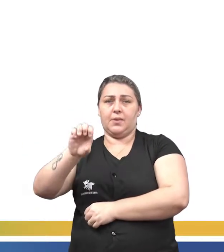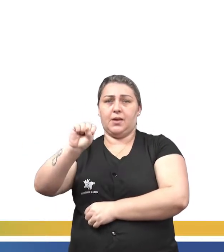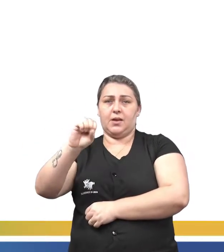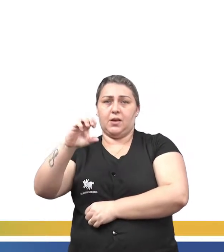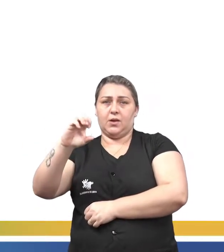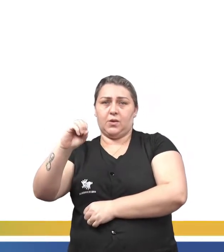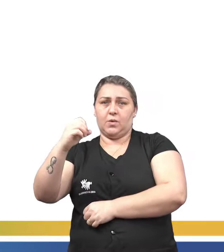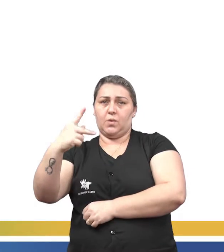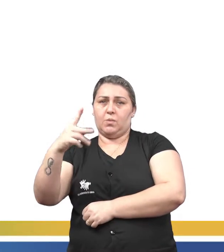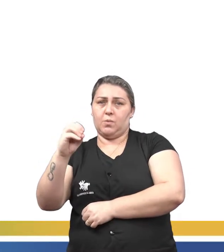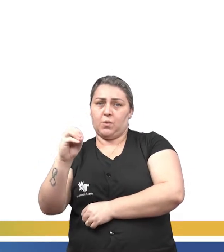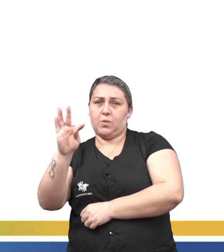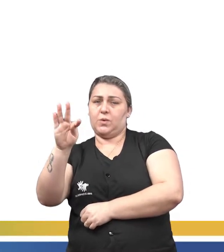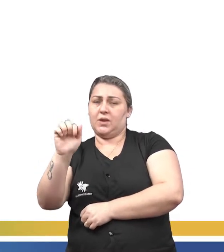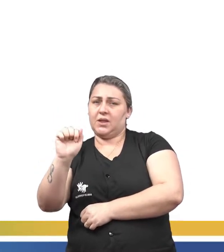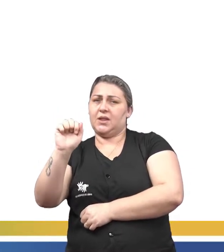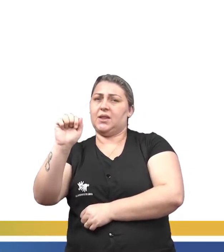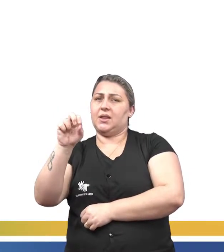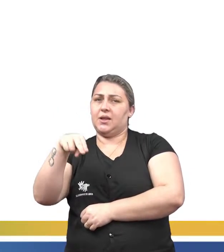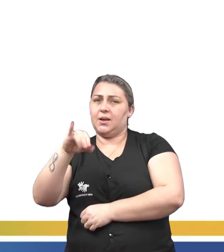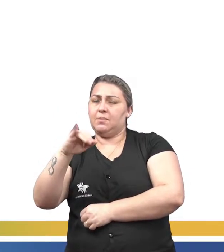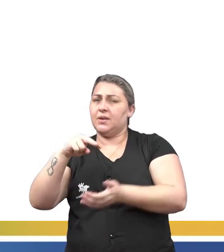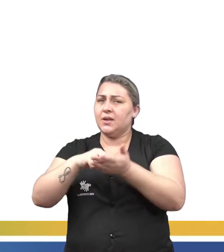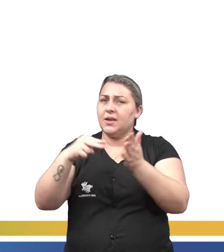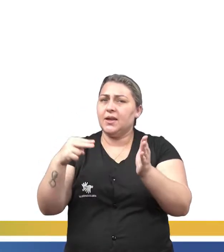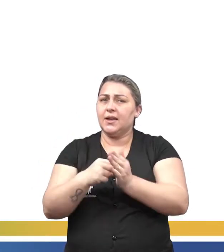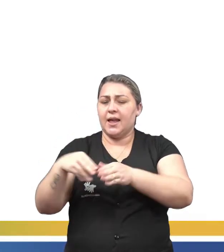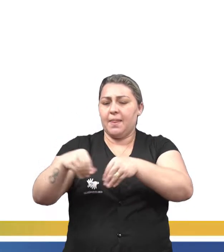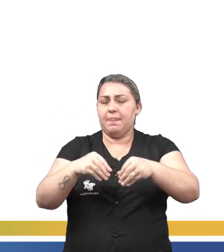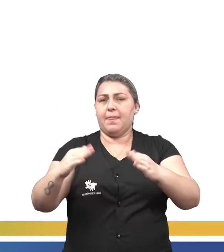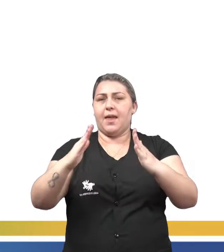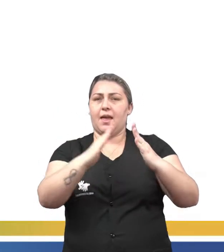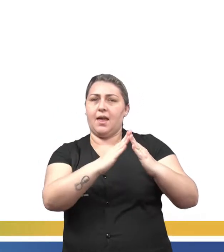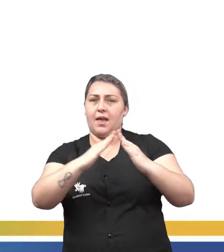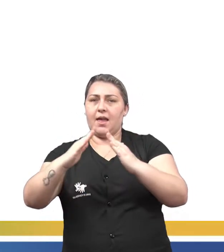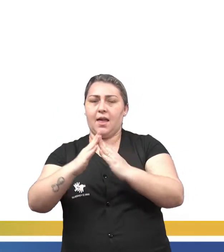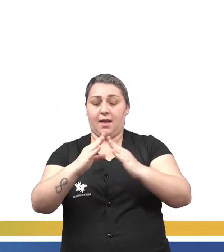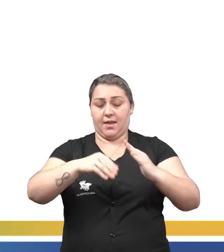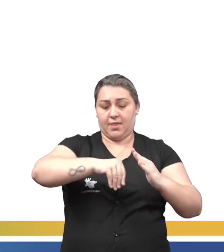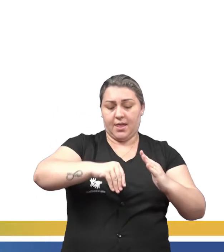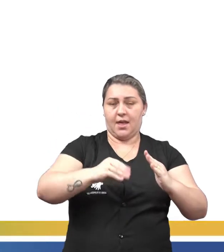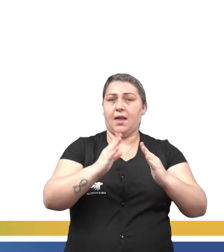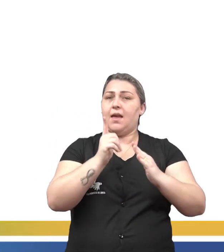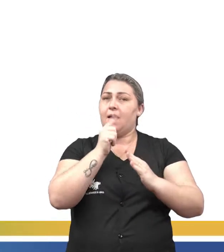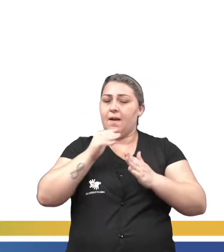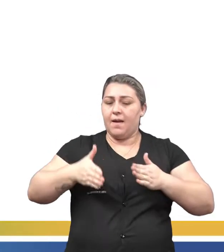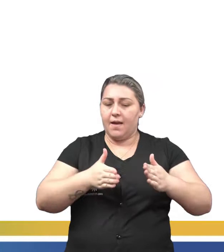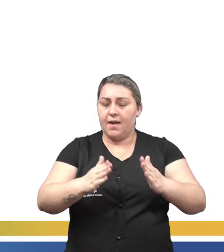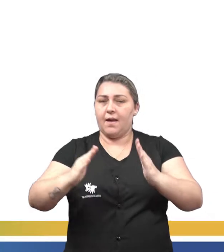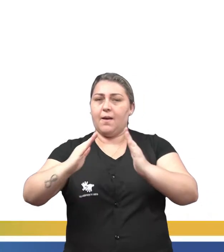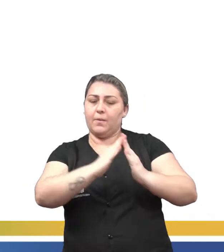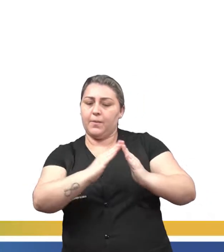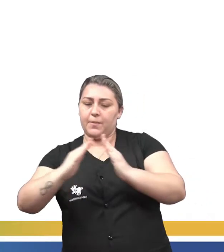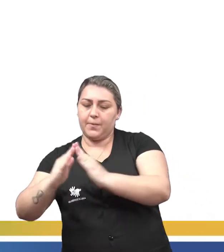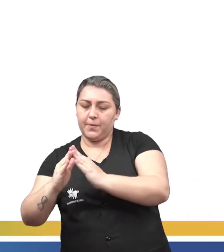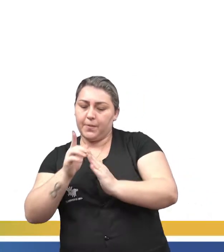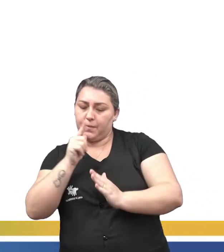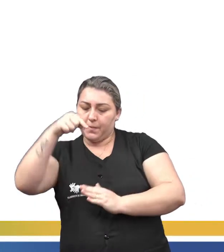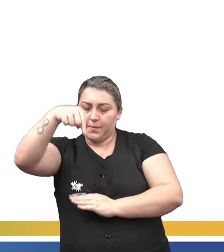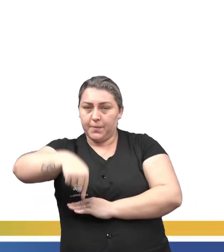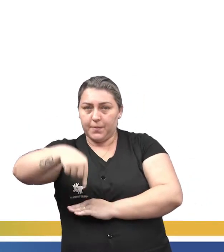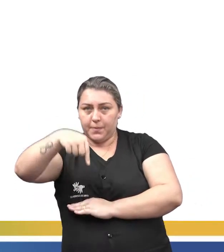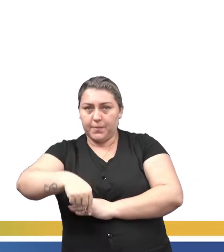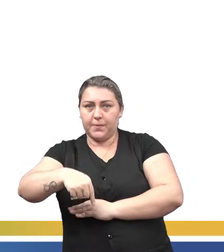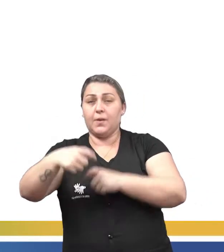significa terra entre rios, né? E foi atribuída à região pelos antigos gregos devido à sua